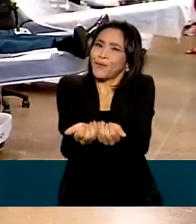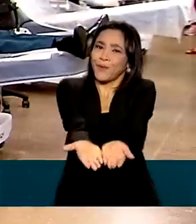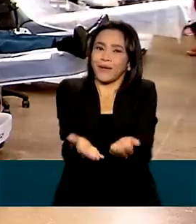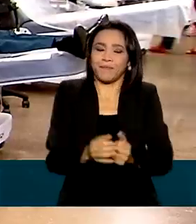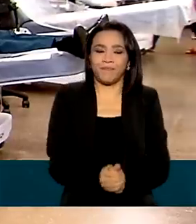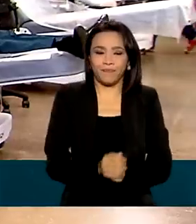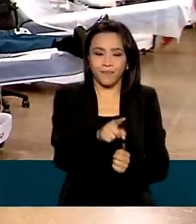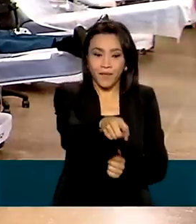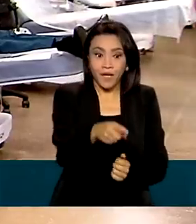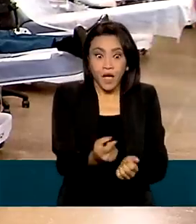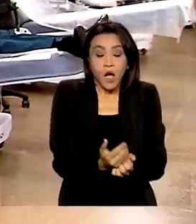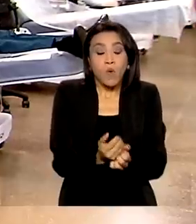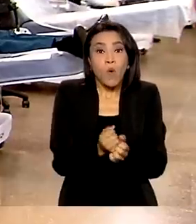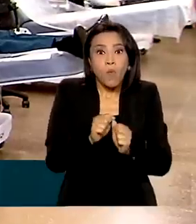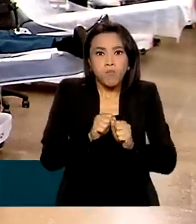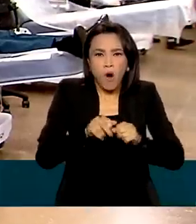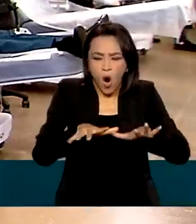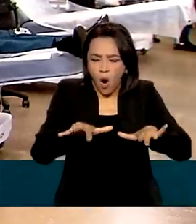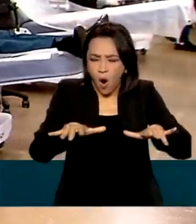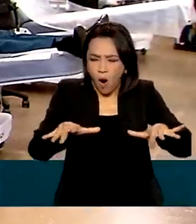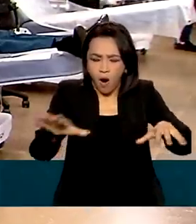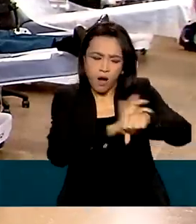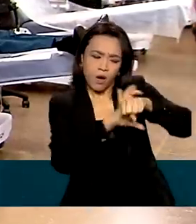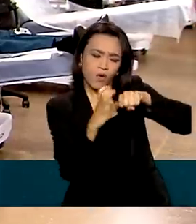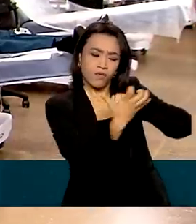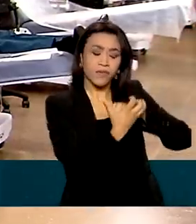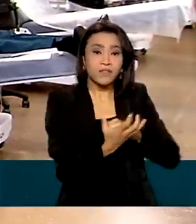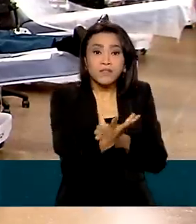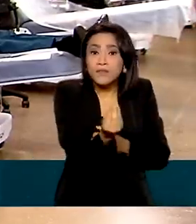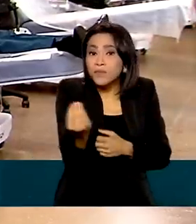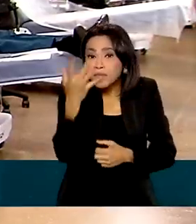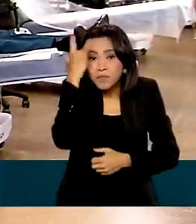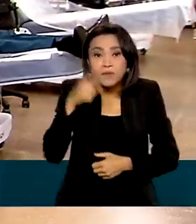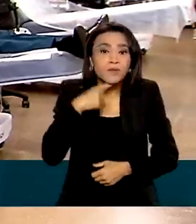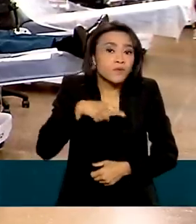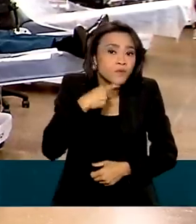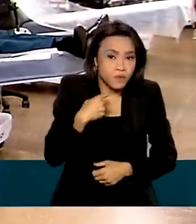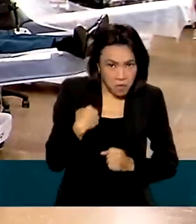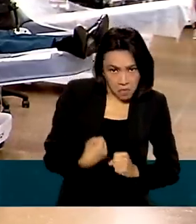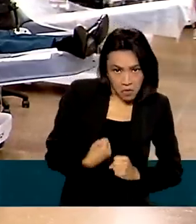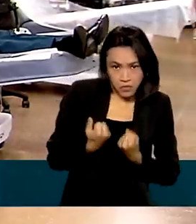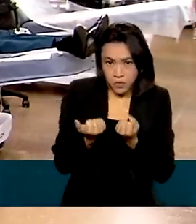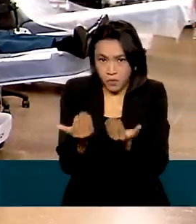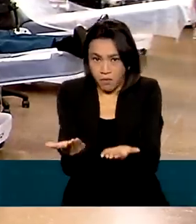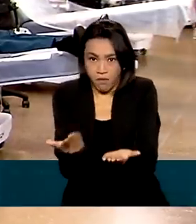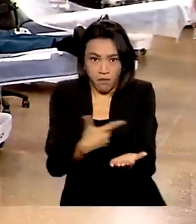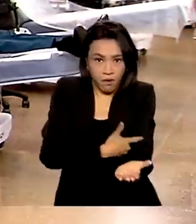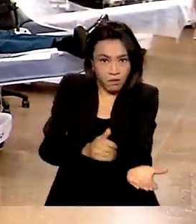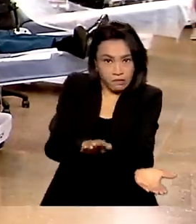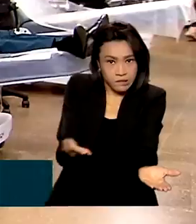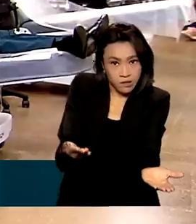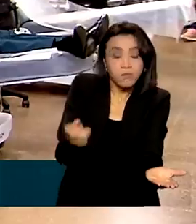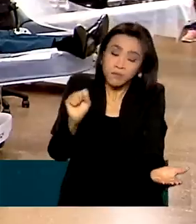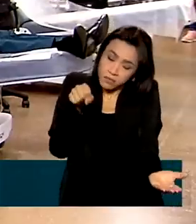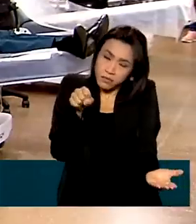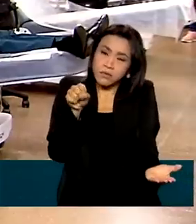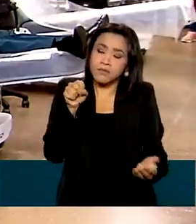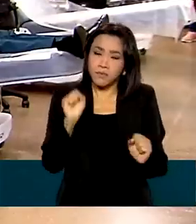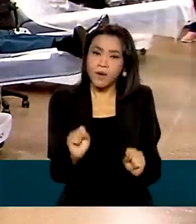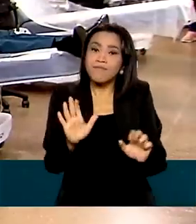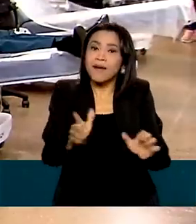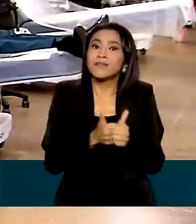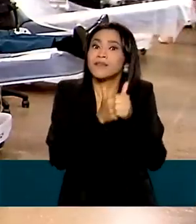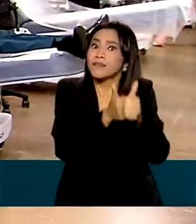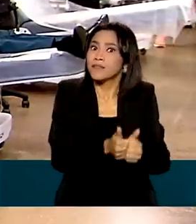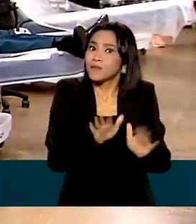Com o aumento da taxa de transmissão da Covid-19, muita gente fica em dúvida se pode ou não doar sangue. E pode sim, mas é preciso